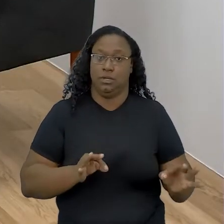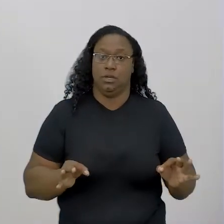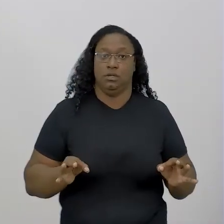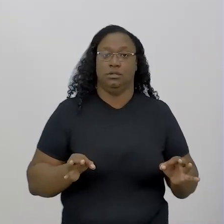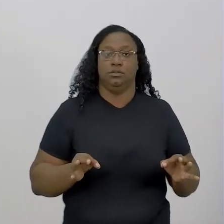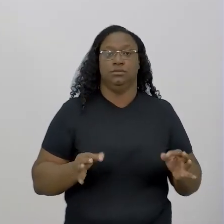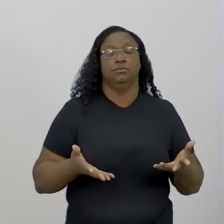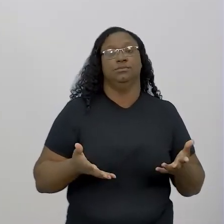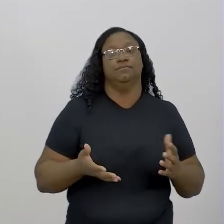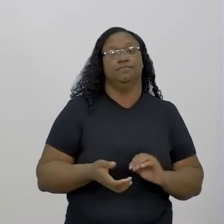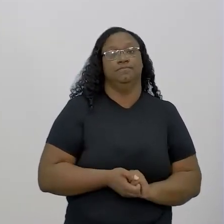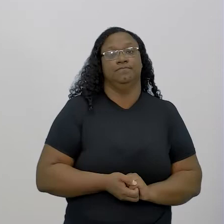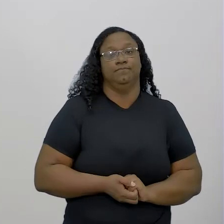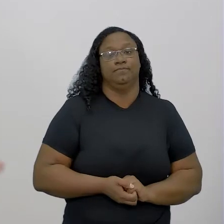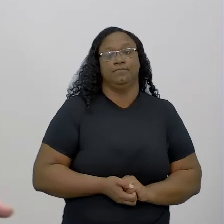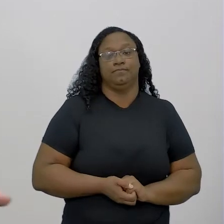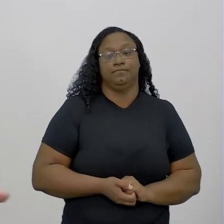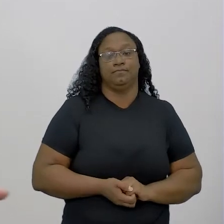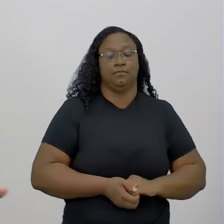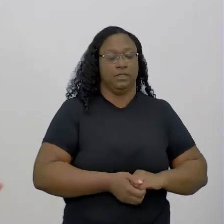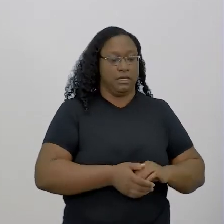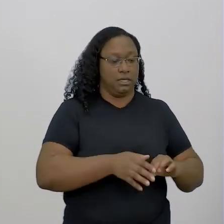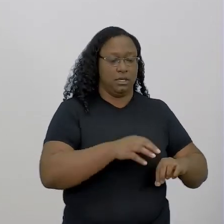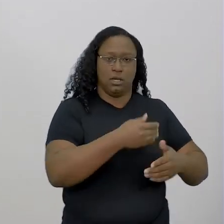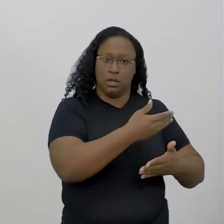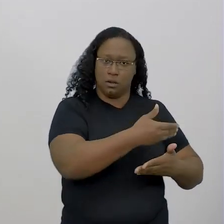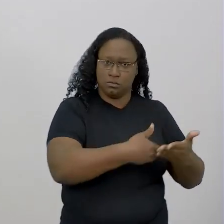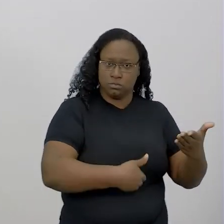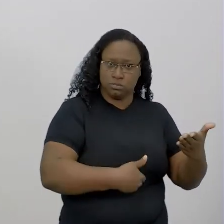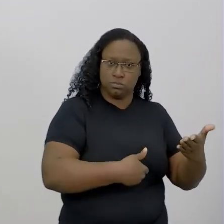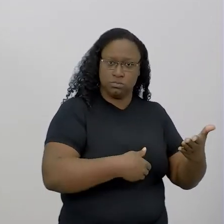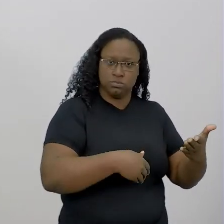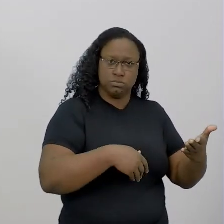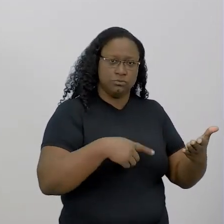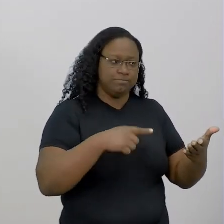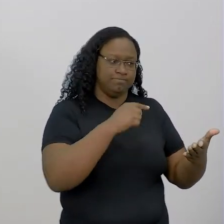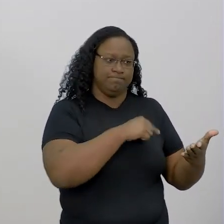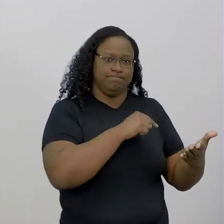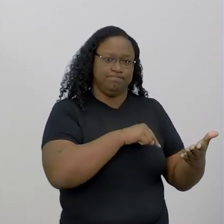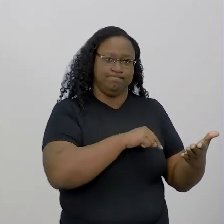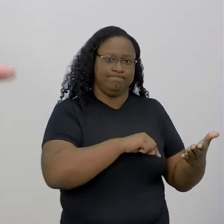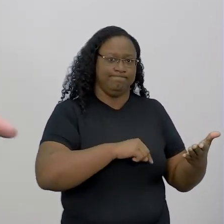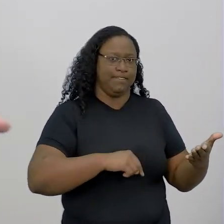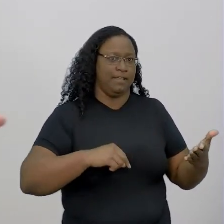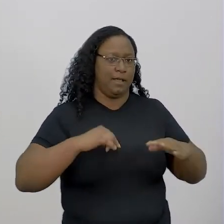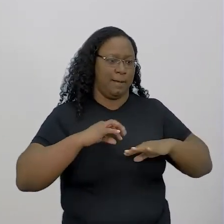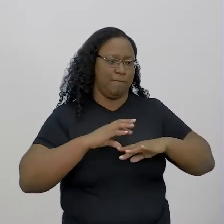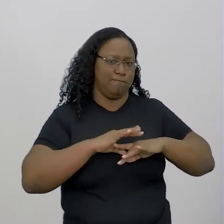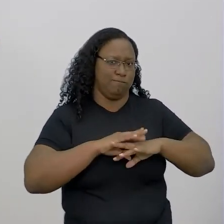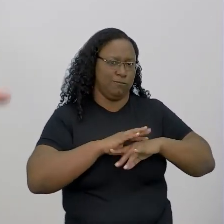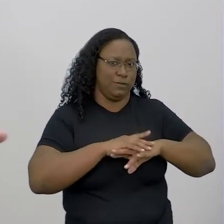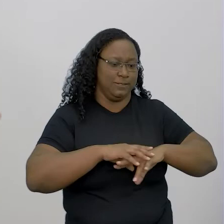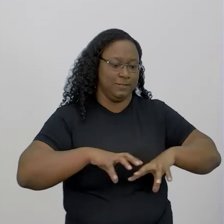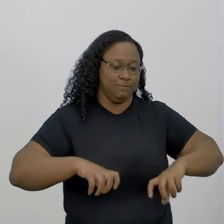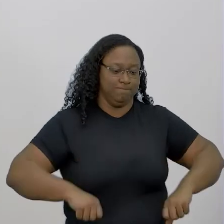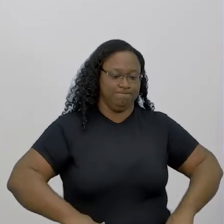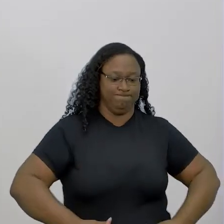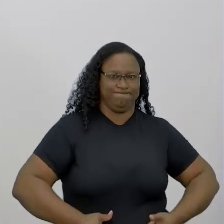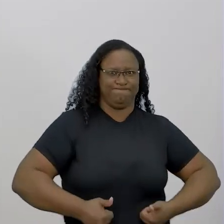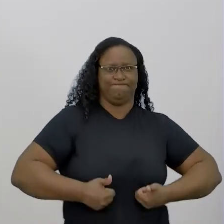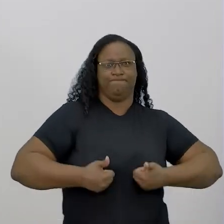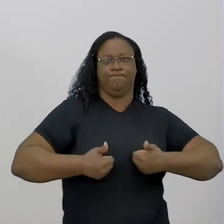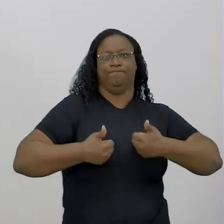errado, que se esses procedimentos não forem corretos, você acaba fortalecendo determinadas bactérias e vírus em vez